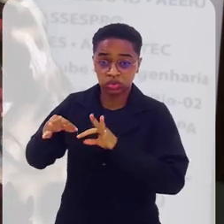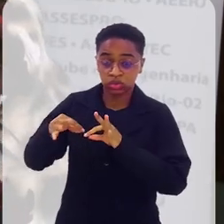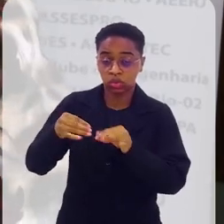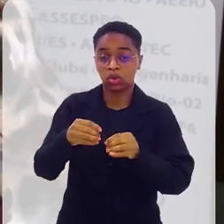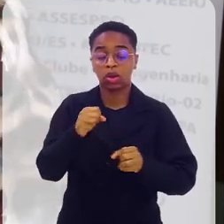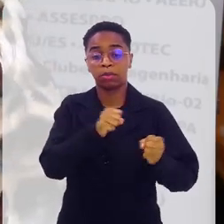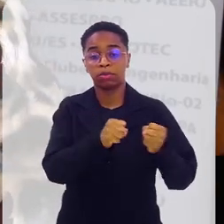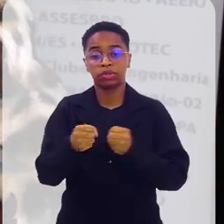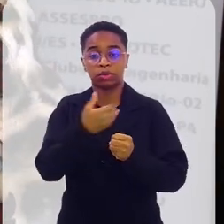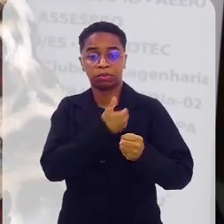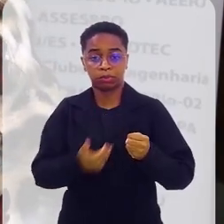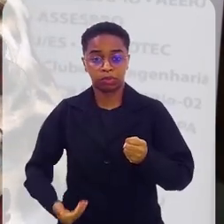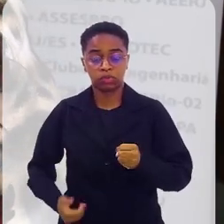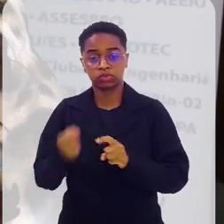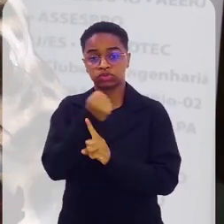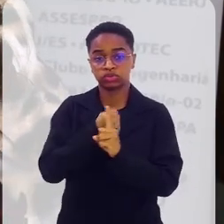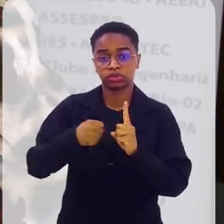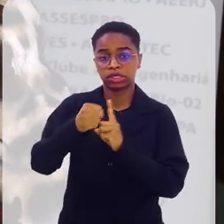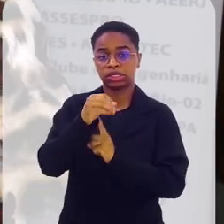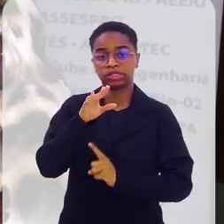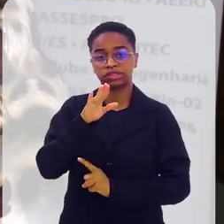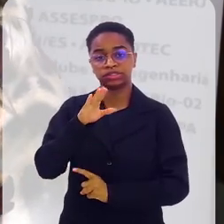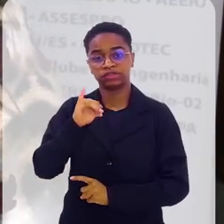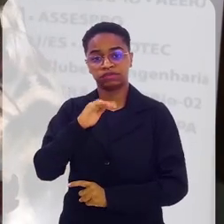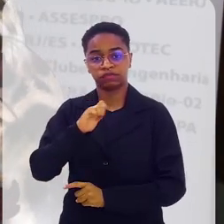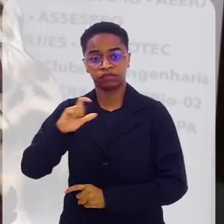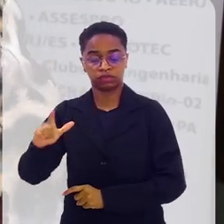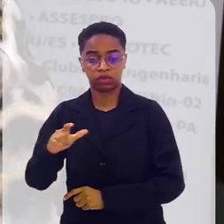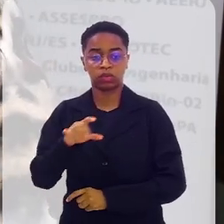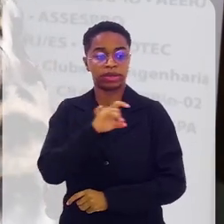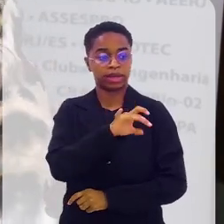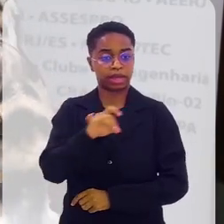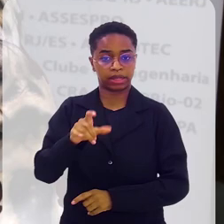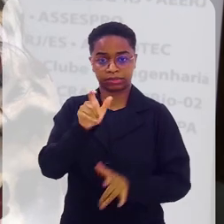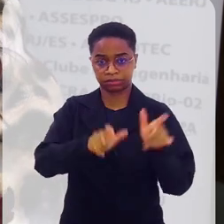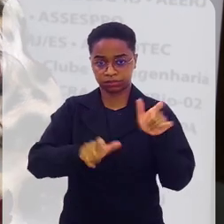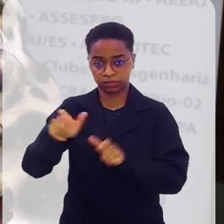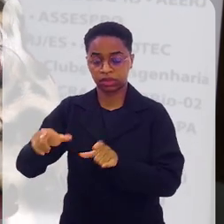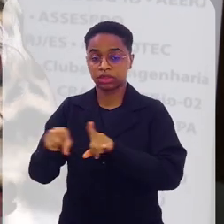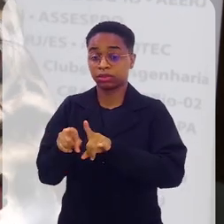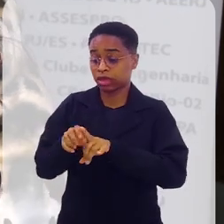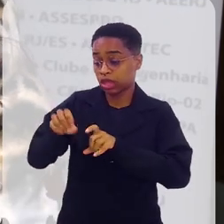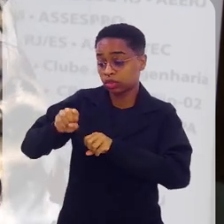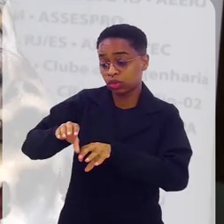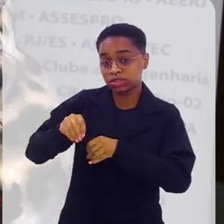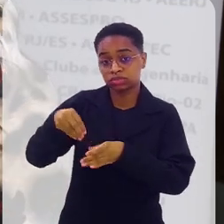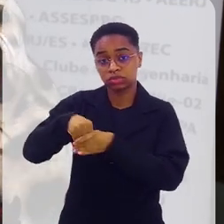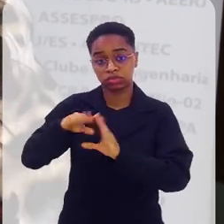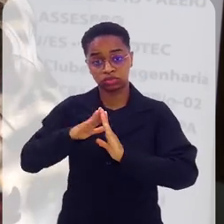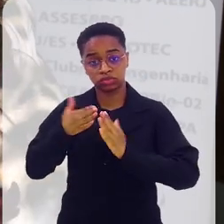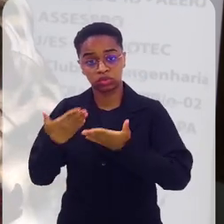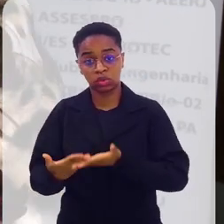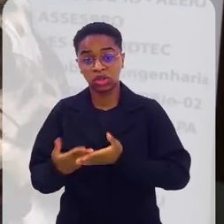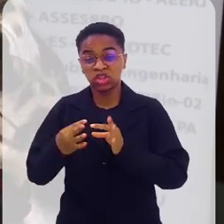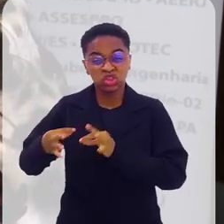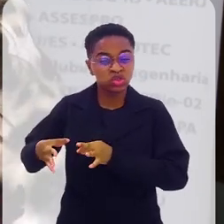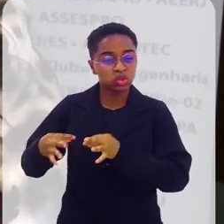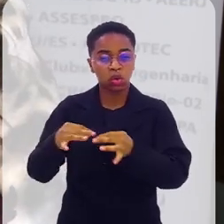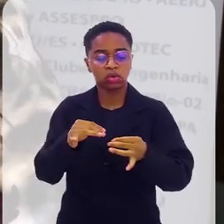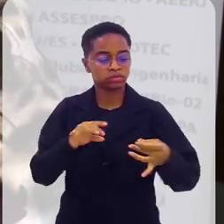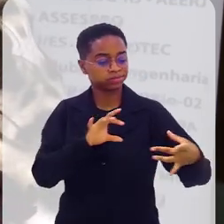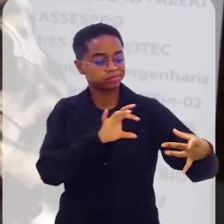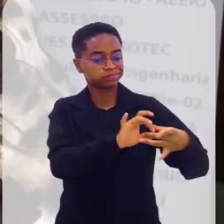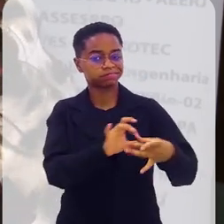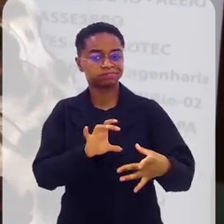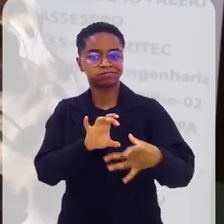né? Poder público, sociedade civil, cada cidadão, a educação, a partir das escolas, todos